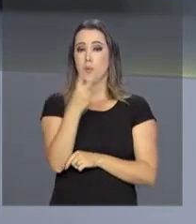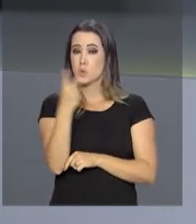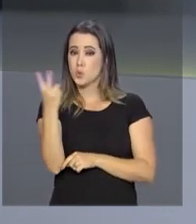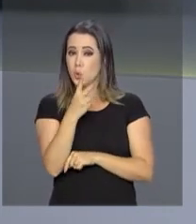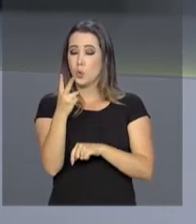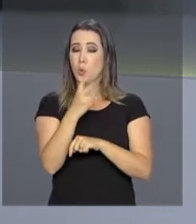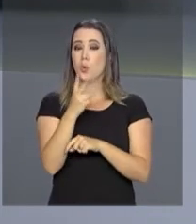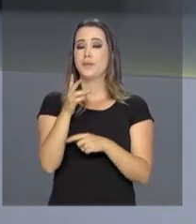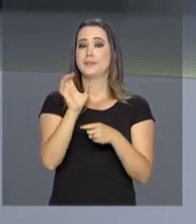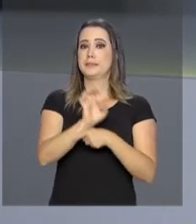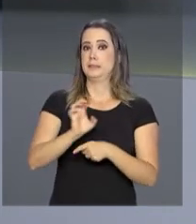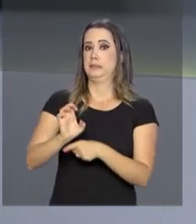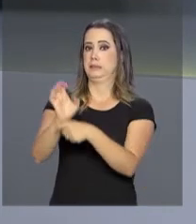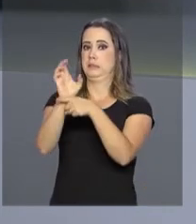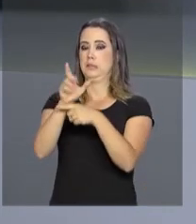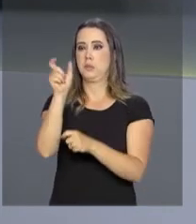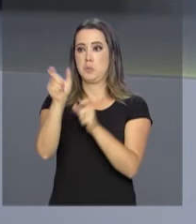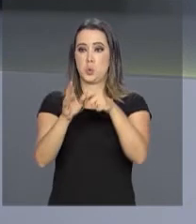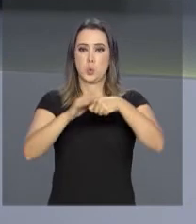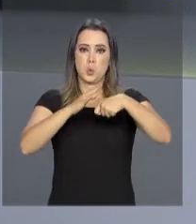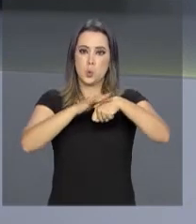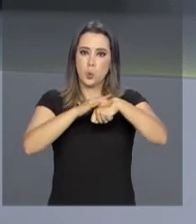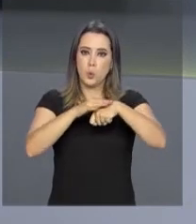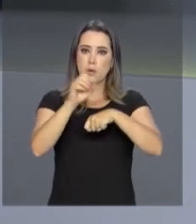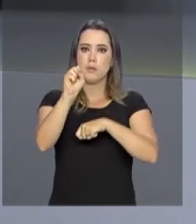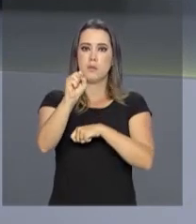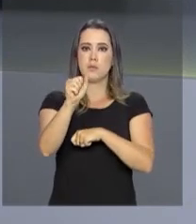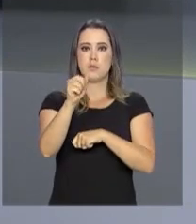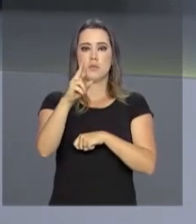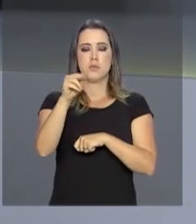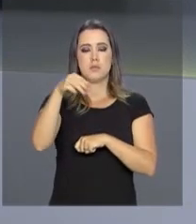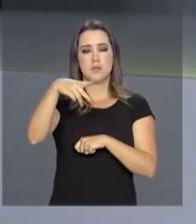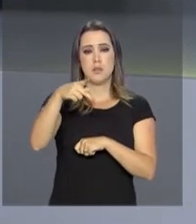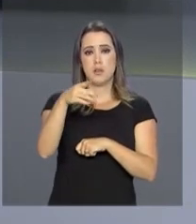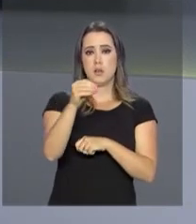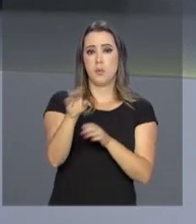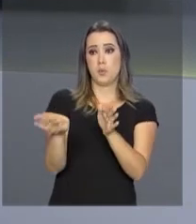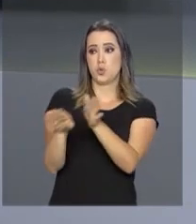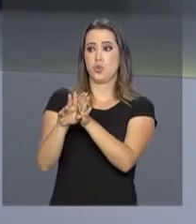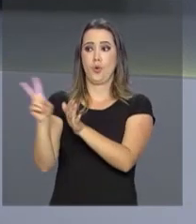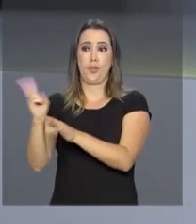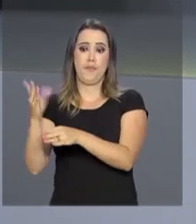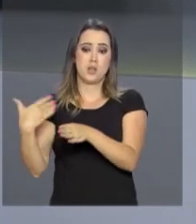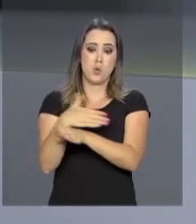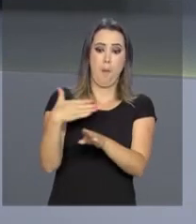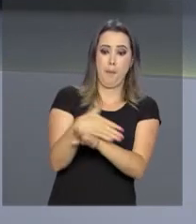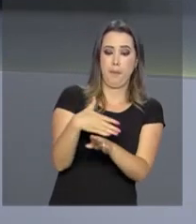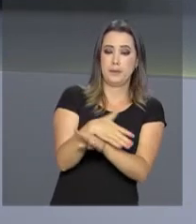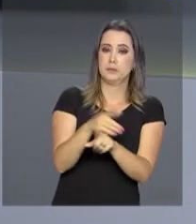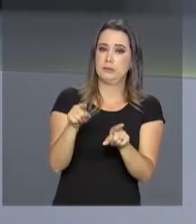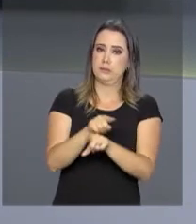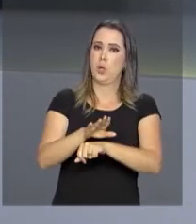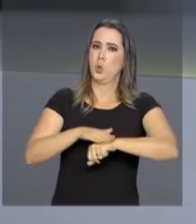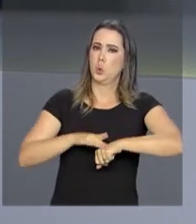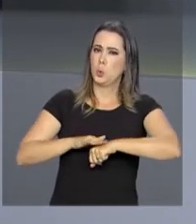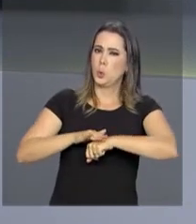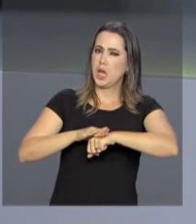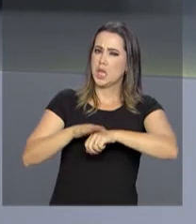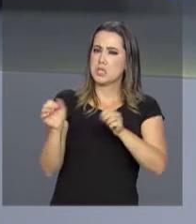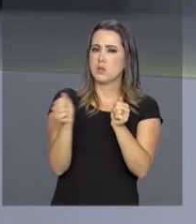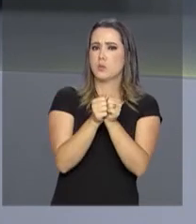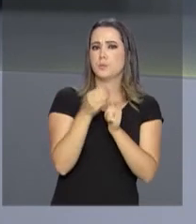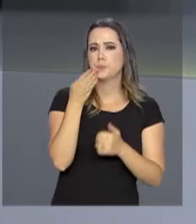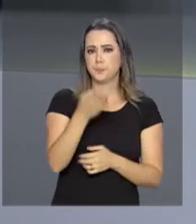estados enfrentam um surto de sarampo que surgiu com casos vindos da Venezuela. Além disso, registros isolados de sarampo